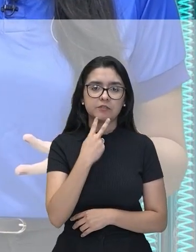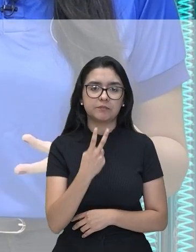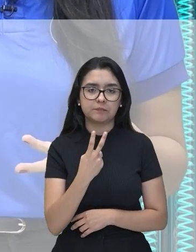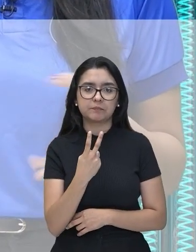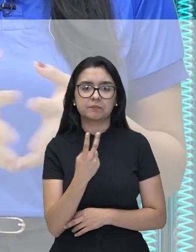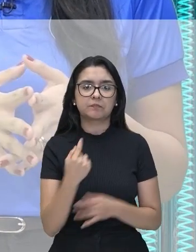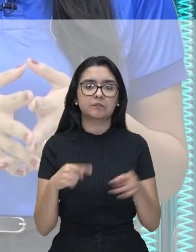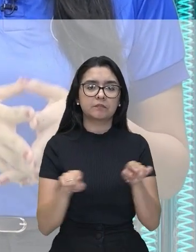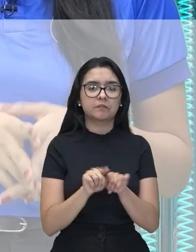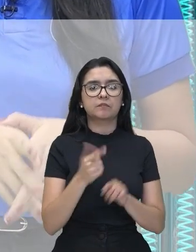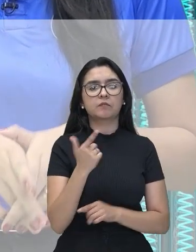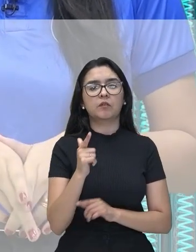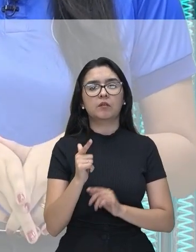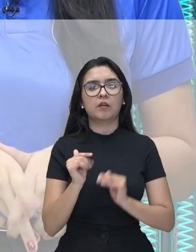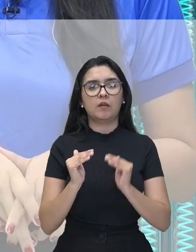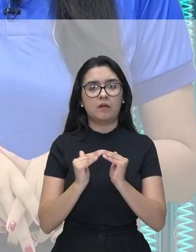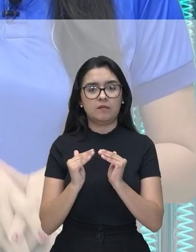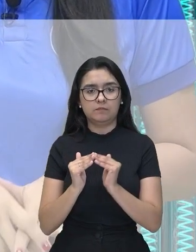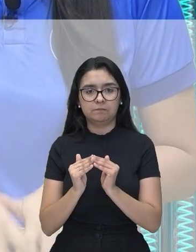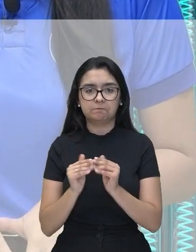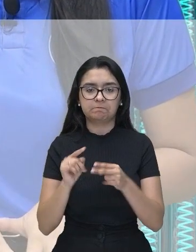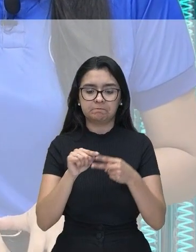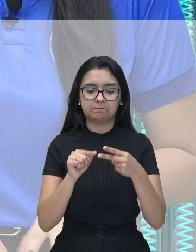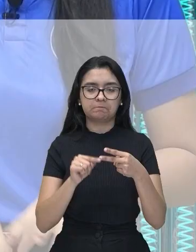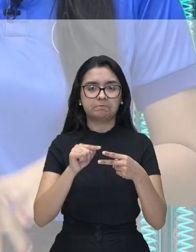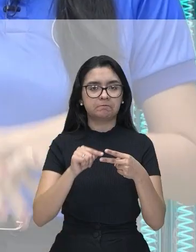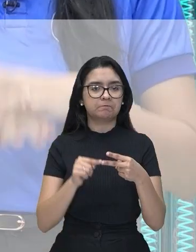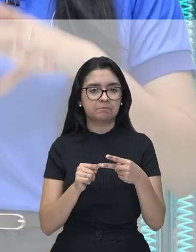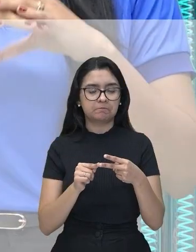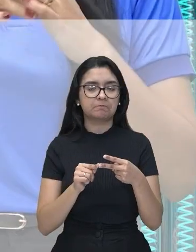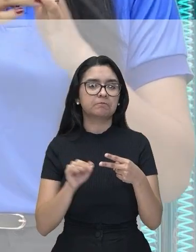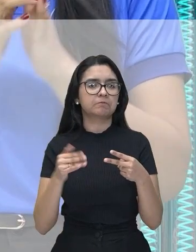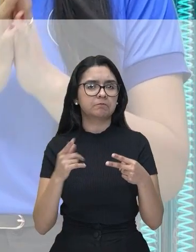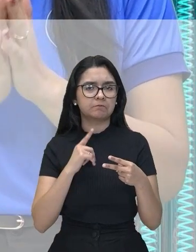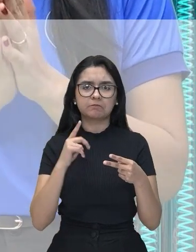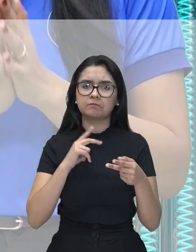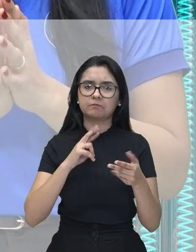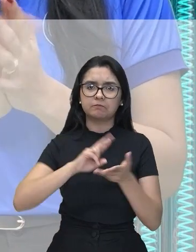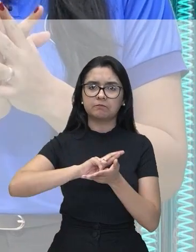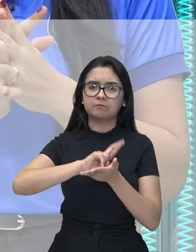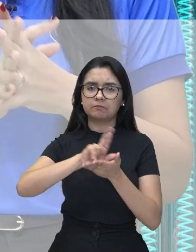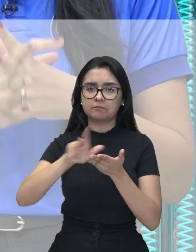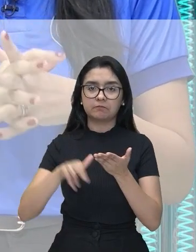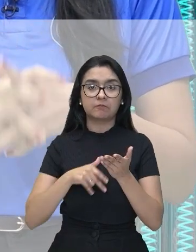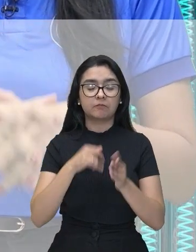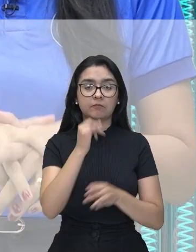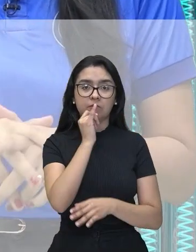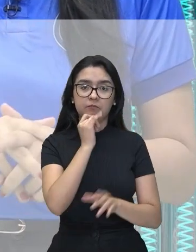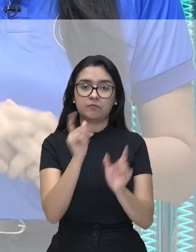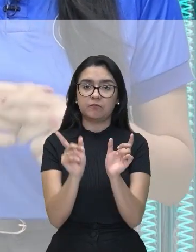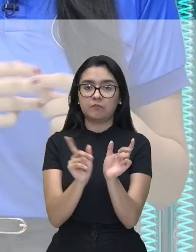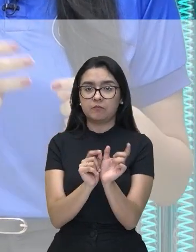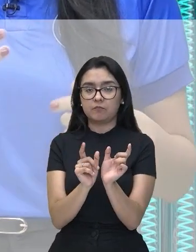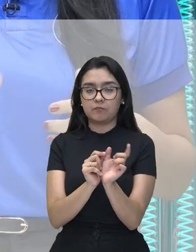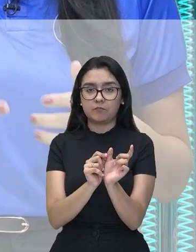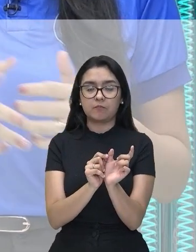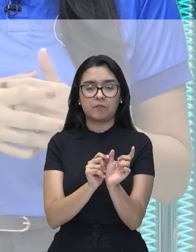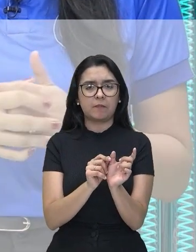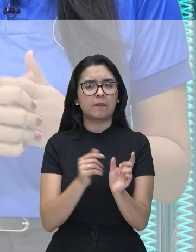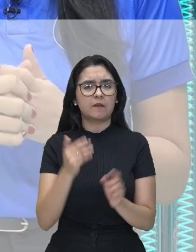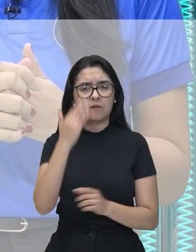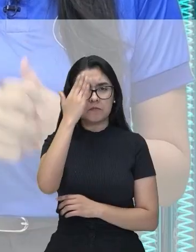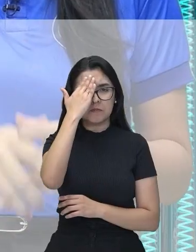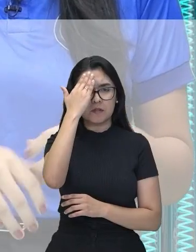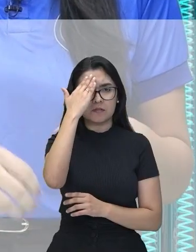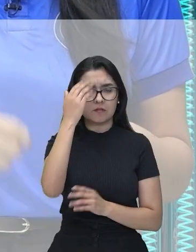sem casa, ok? Então, percebam que nós temos vários exemplos de sufixos aqui. Eu sei que são